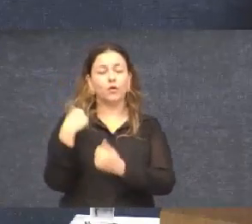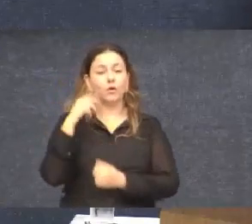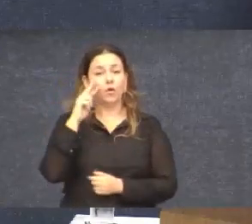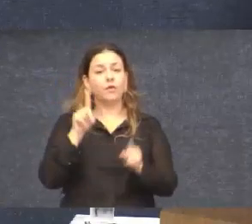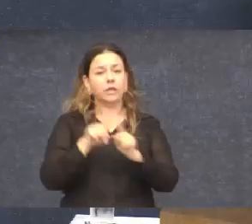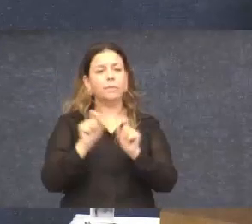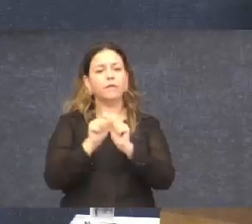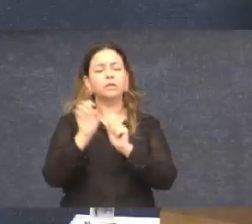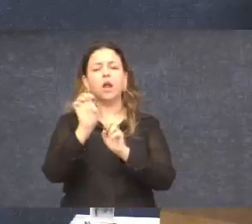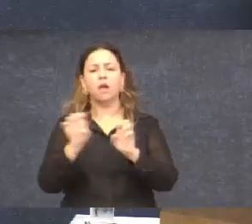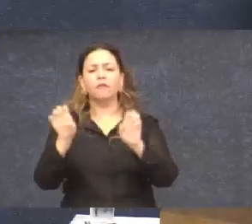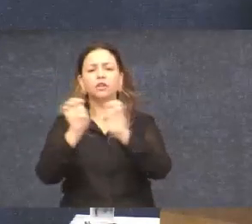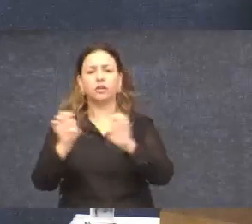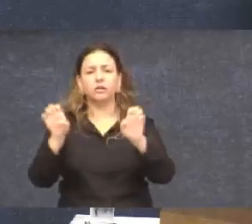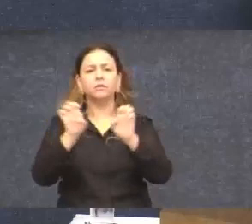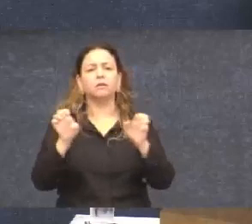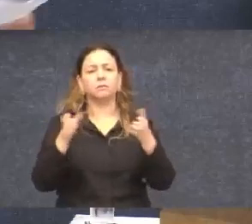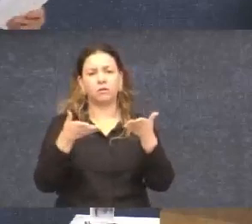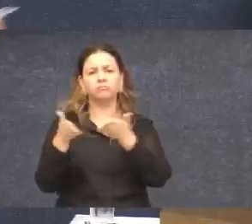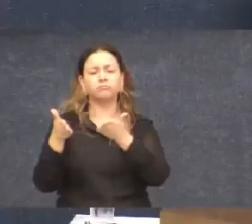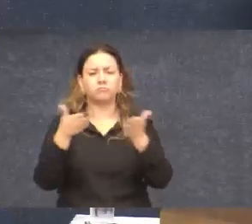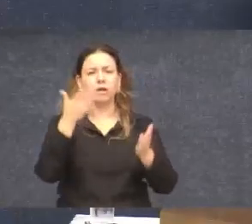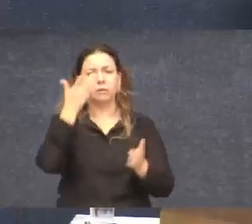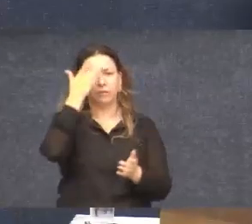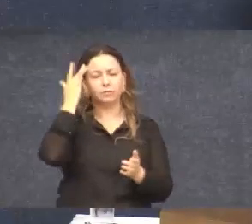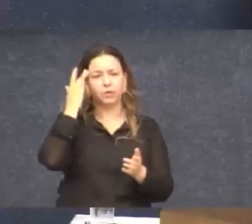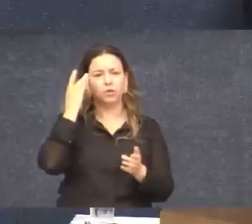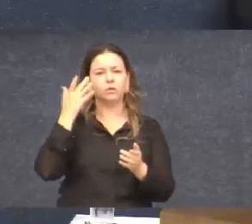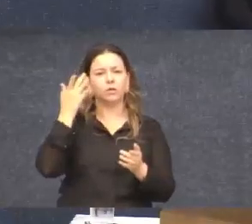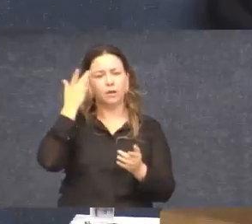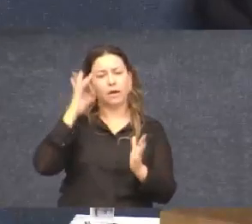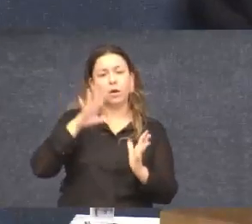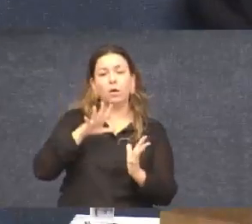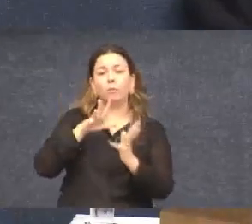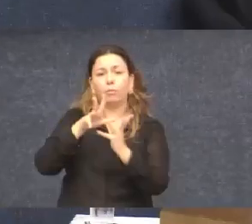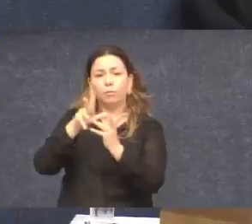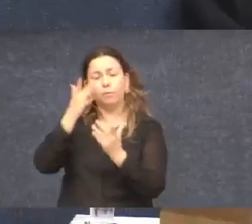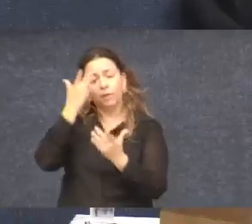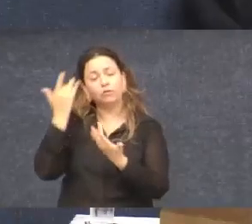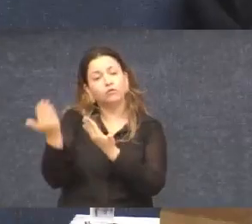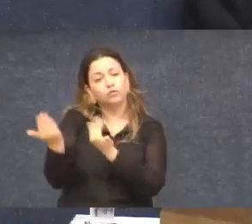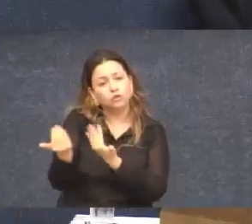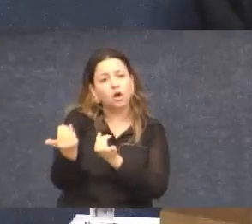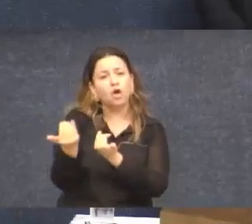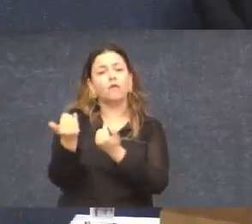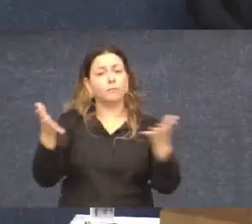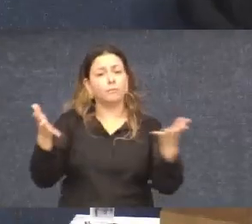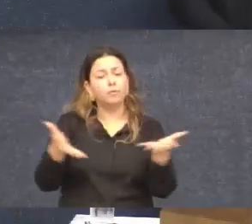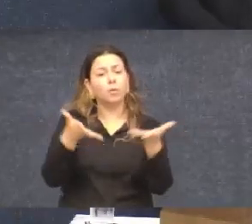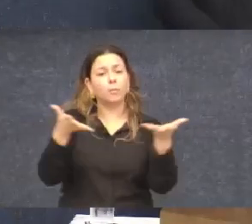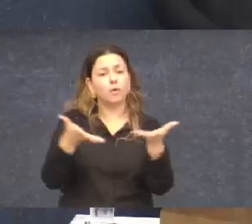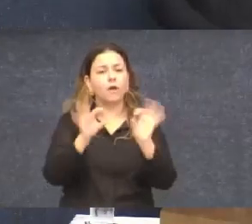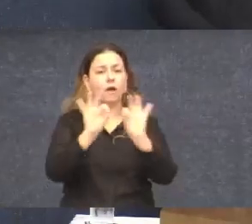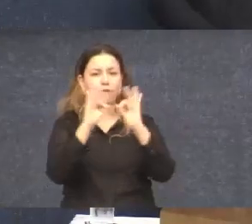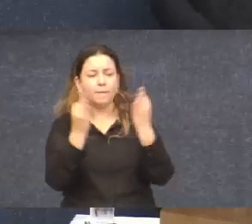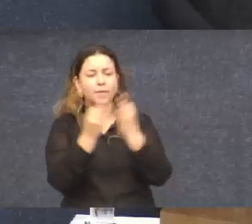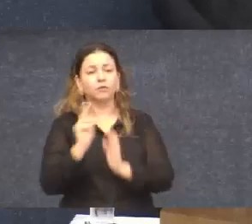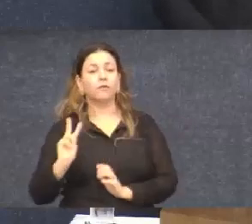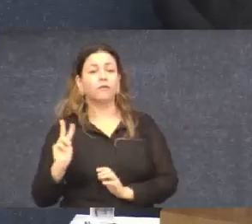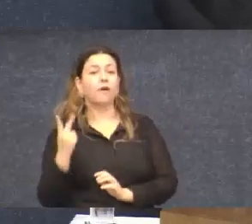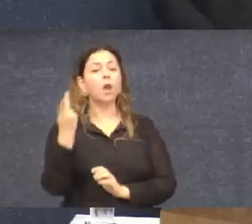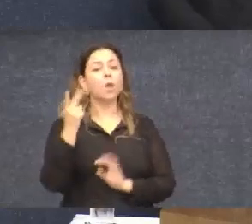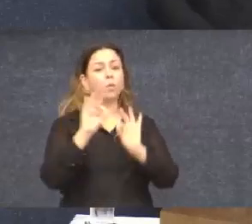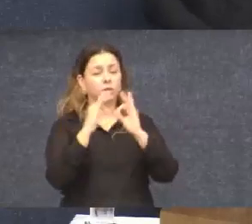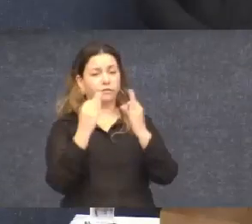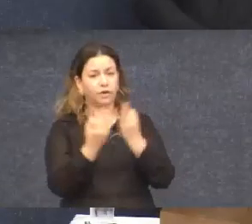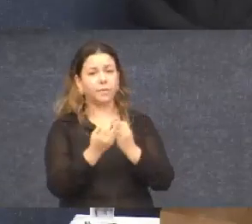fazendo, evangelizando, valorizando, unindo a juventude para promover a família, os valores da família, os